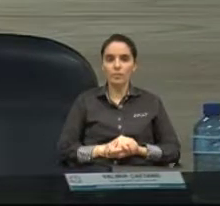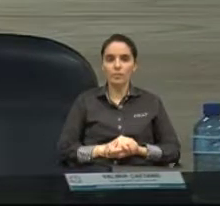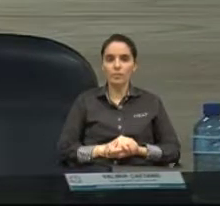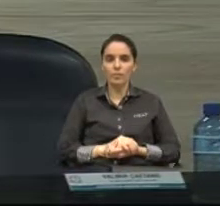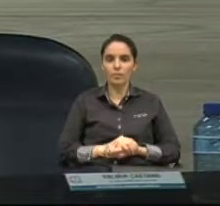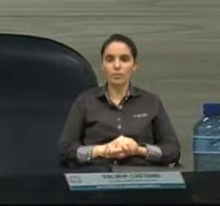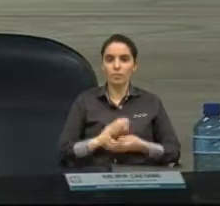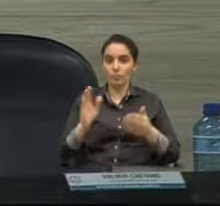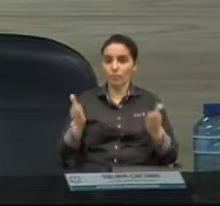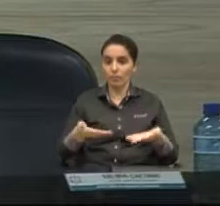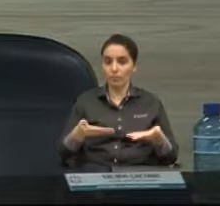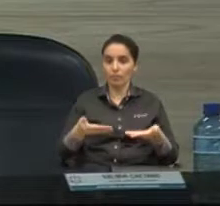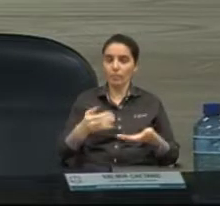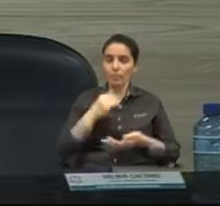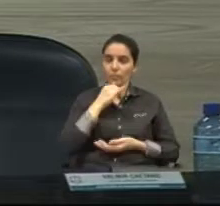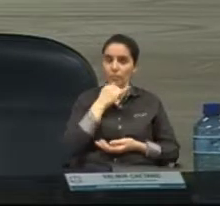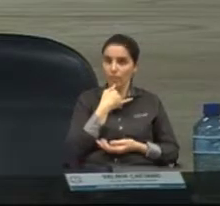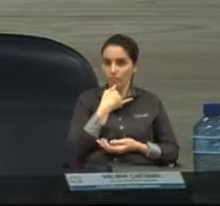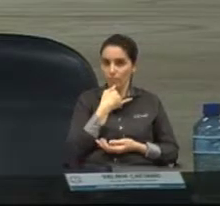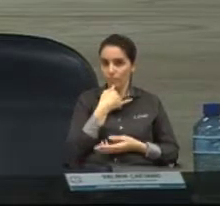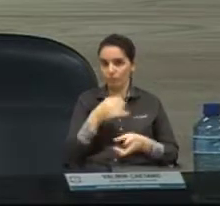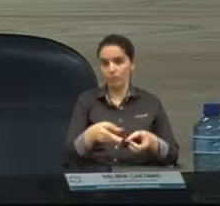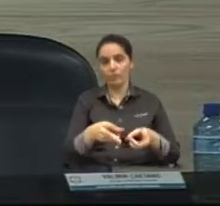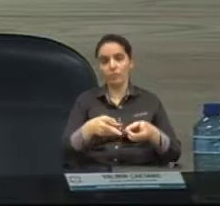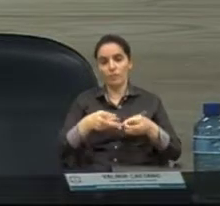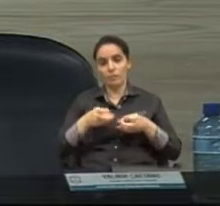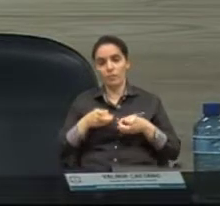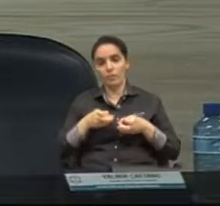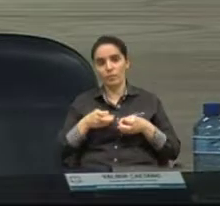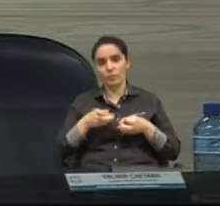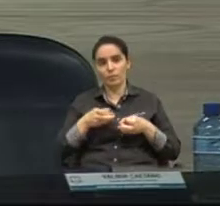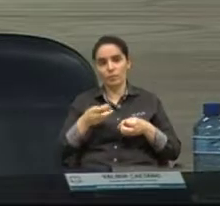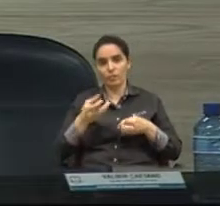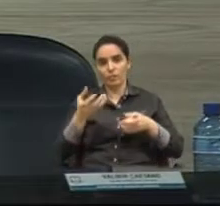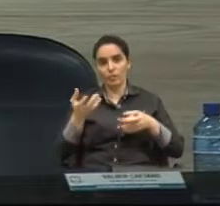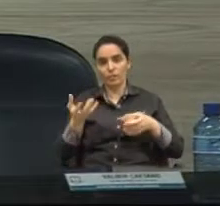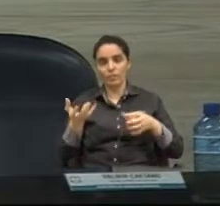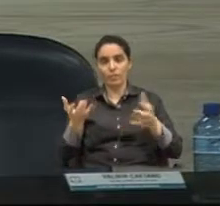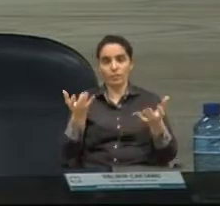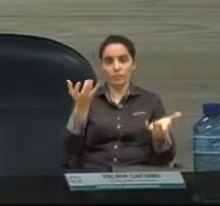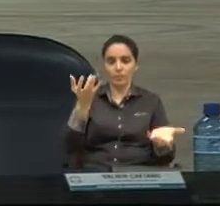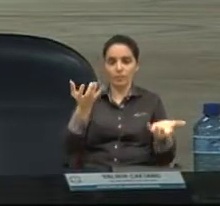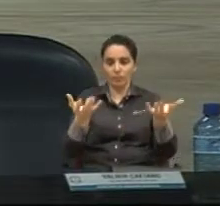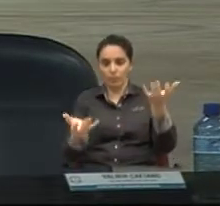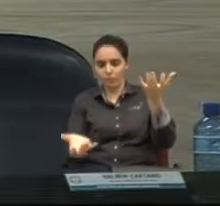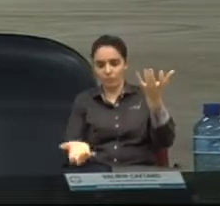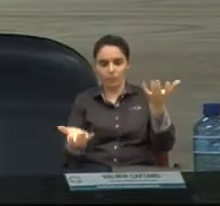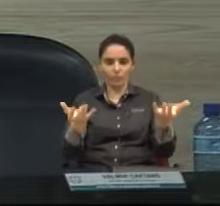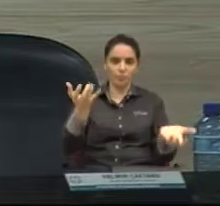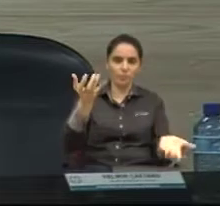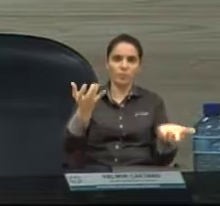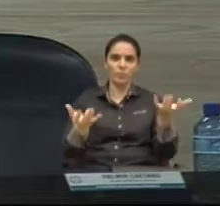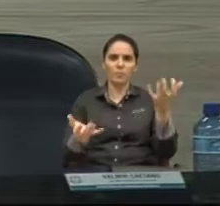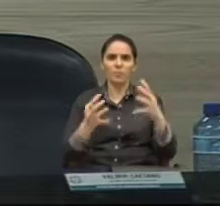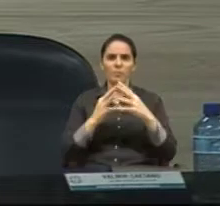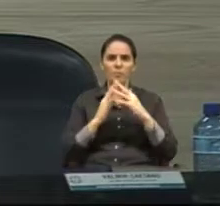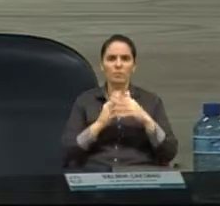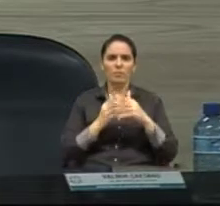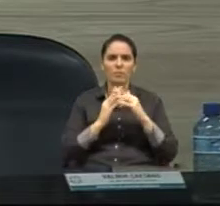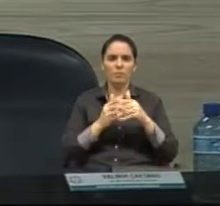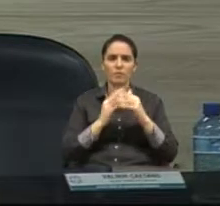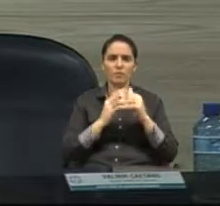E hoje, infelizmente, a gente vê um desequilíbrio na nossa sociedade. É só ligar o noticiário e você vê